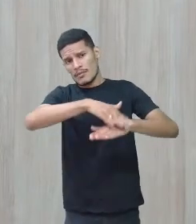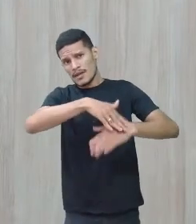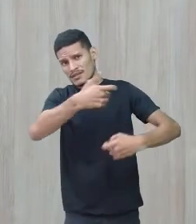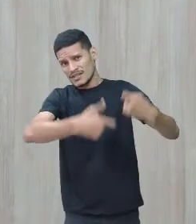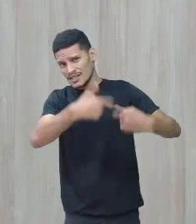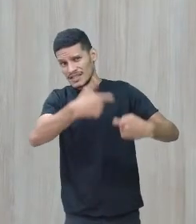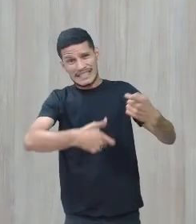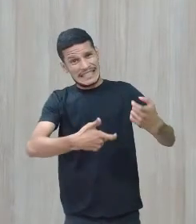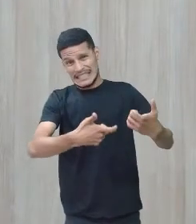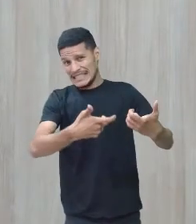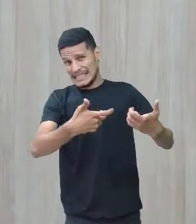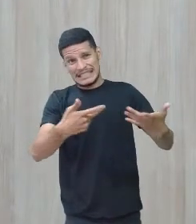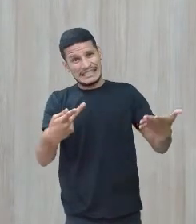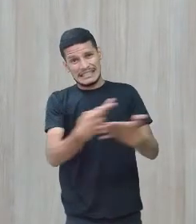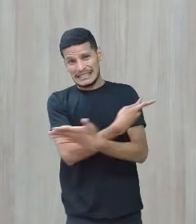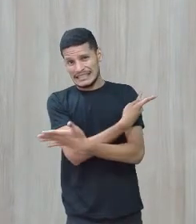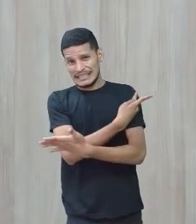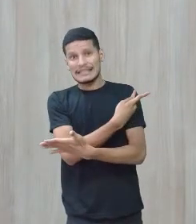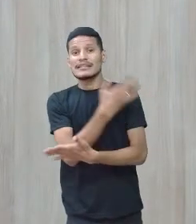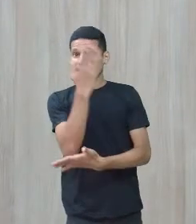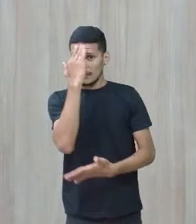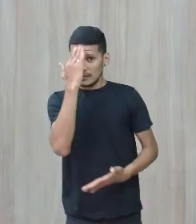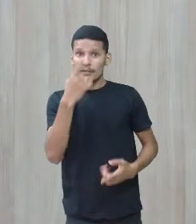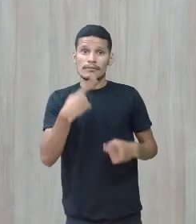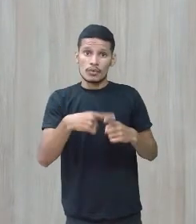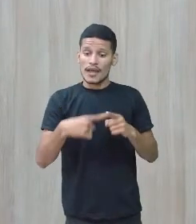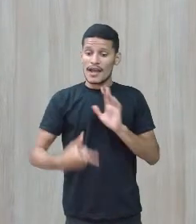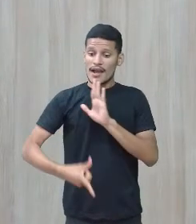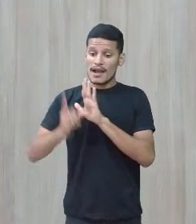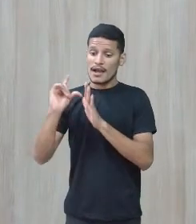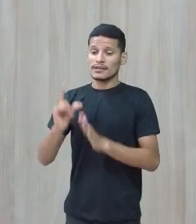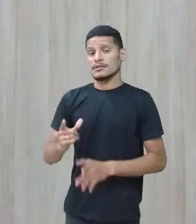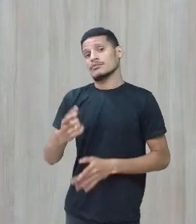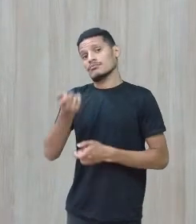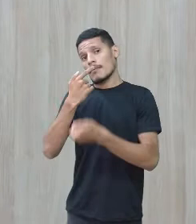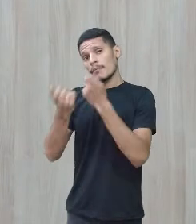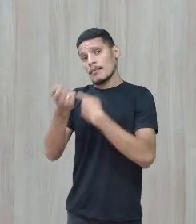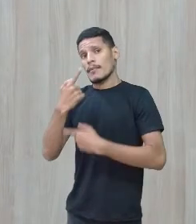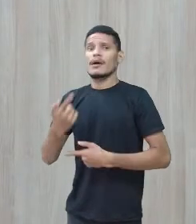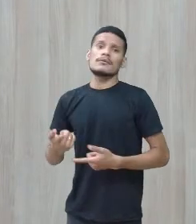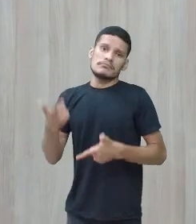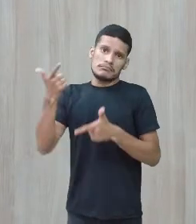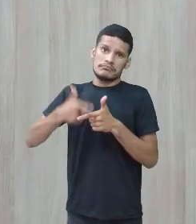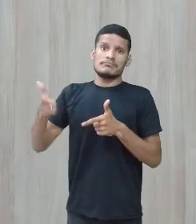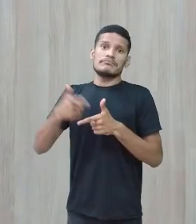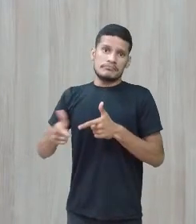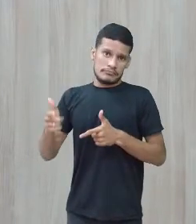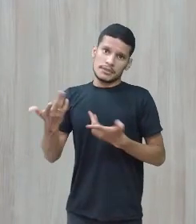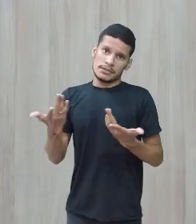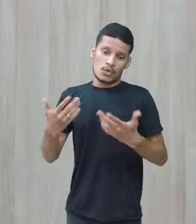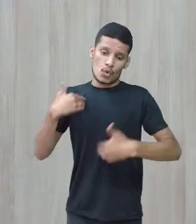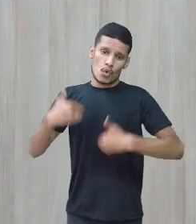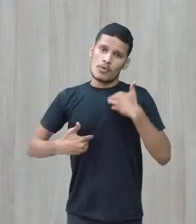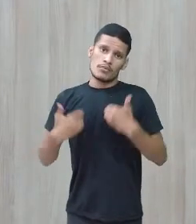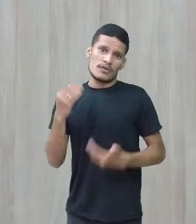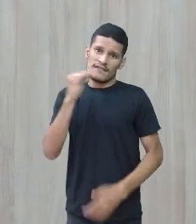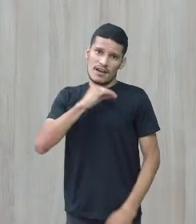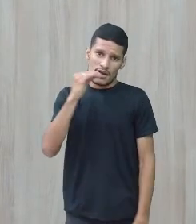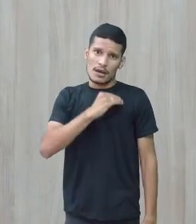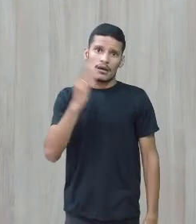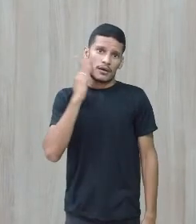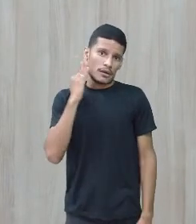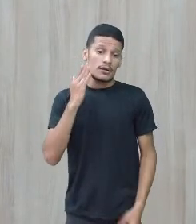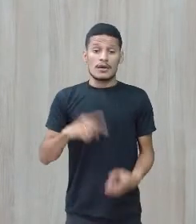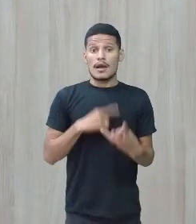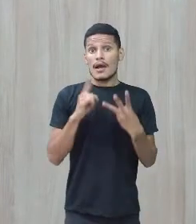não vai dar certo, porque ele tomou aí um negócio que não devia tomar e o corpo ali não vai reagir mais, né? Então, para a mulher,